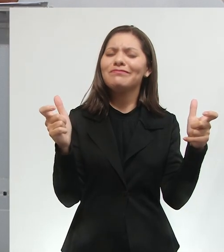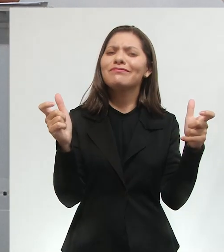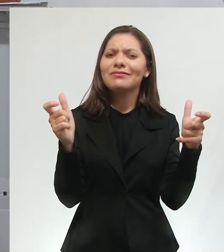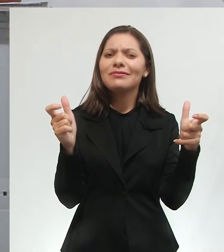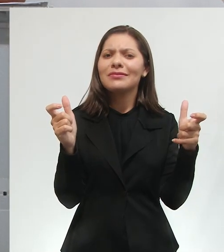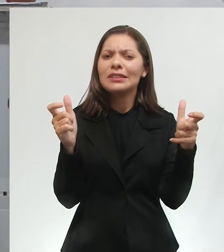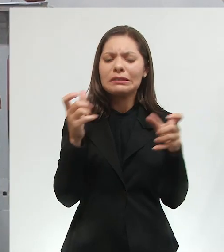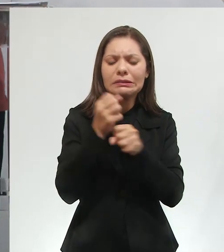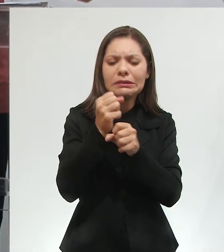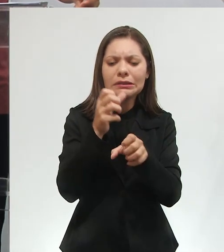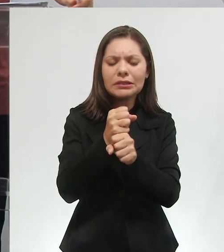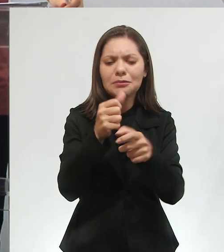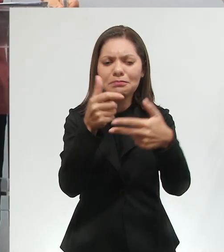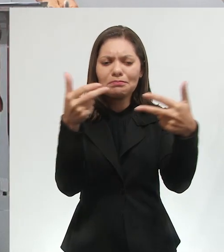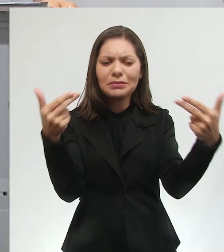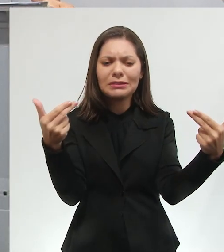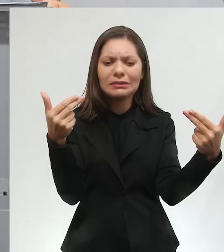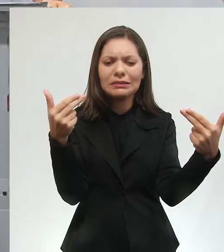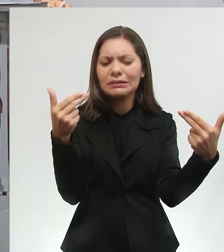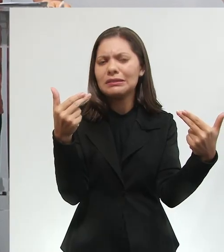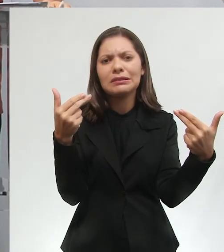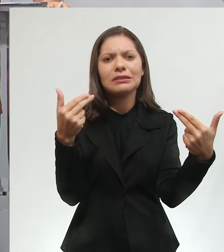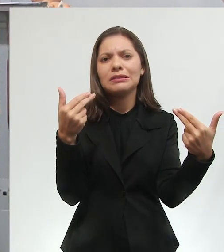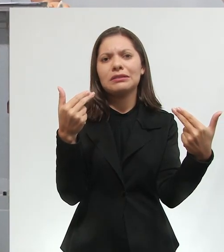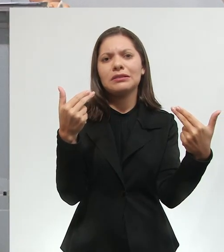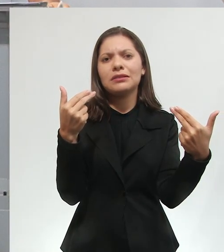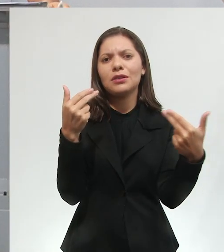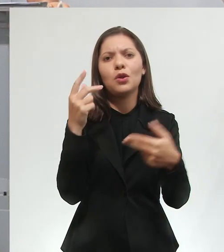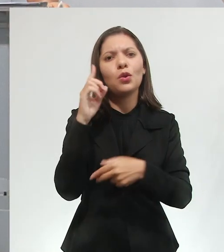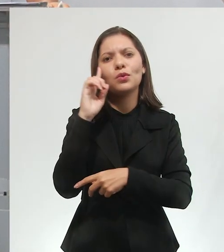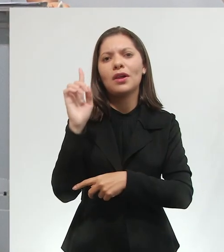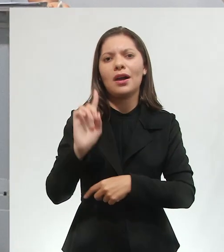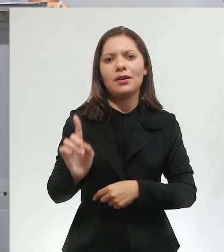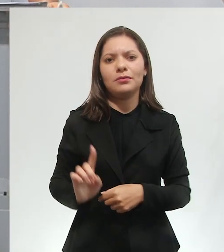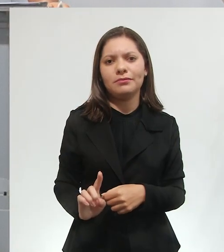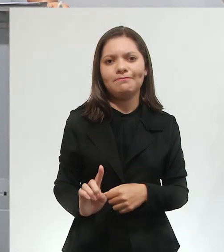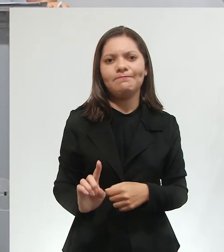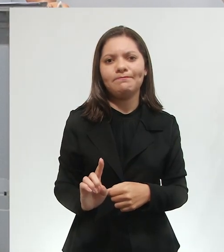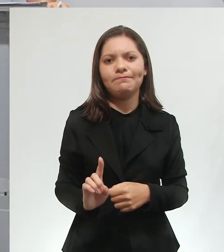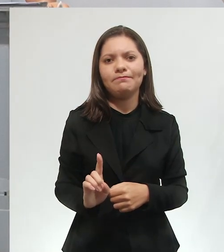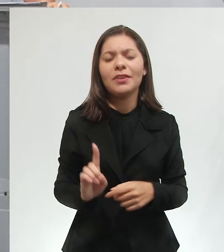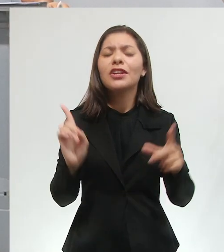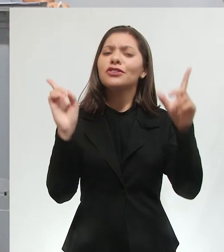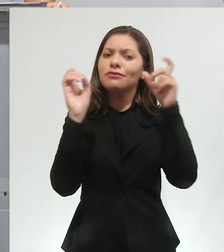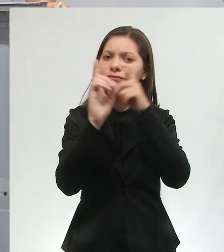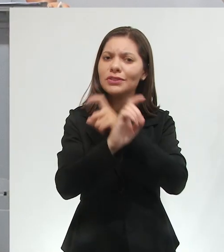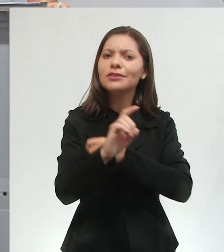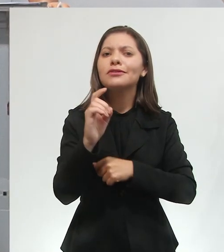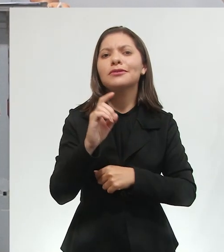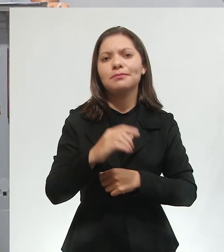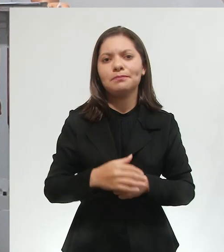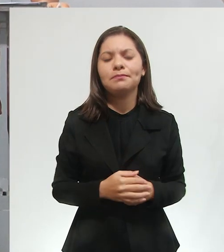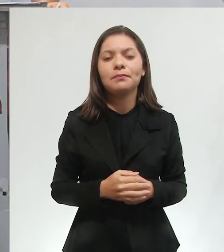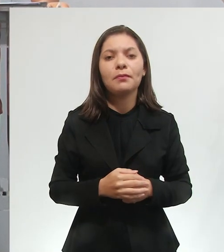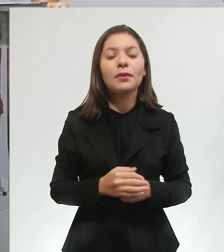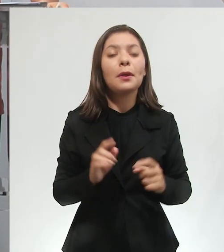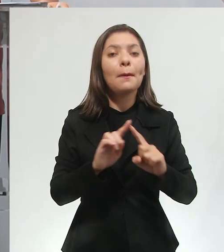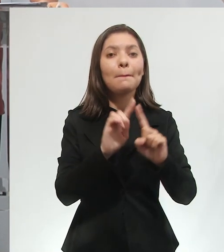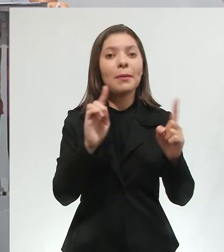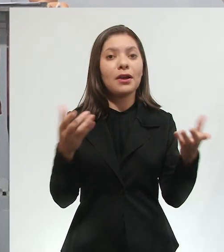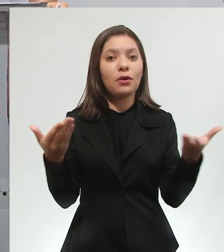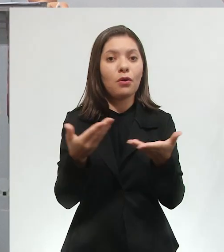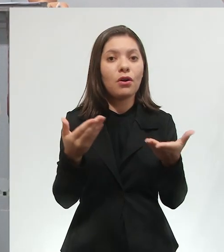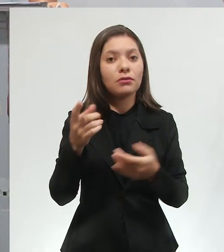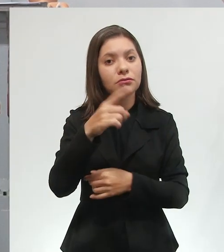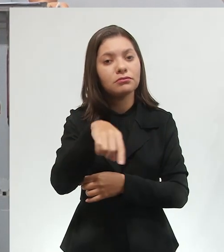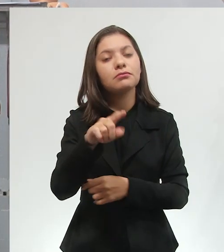entender alguns conceitos. O que nós temos que entender no início dessa nossa aula e nossa disciplina